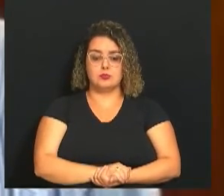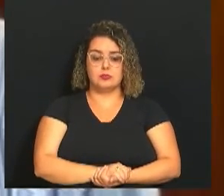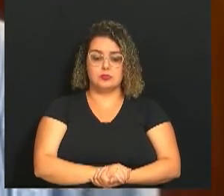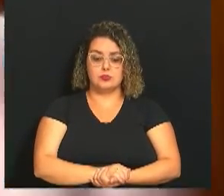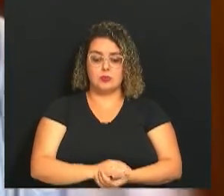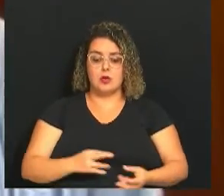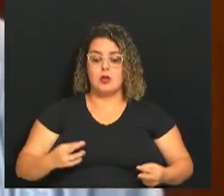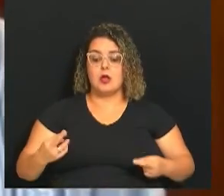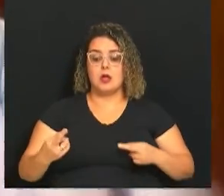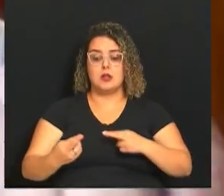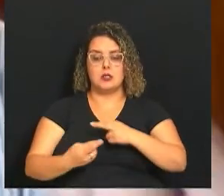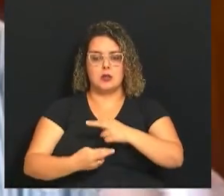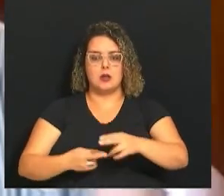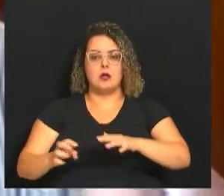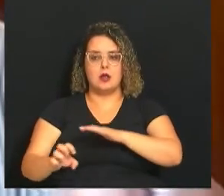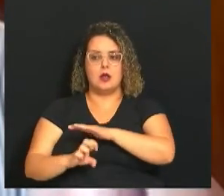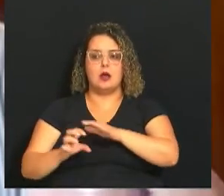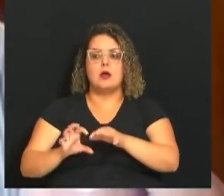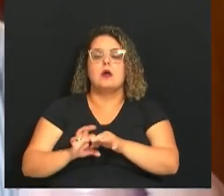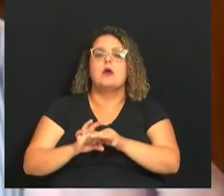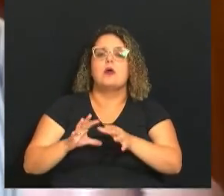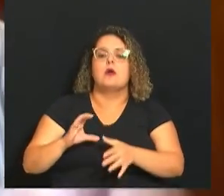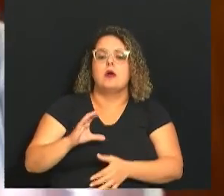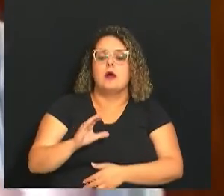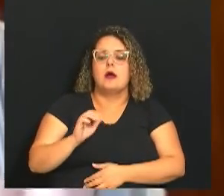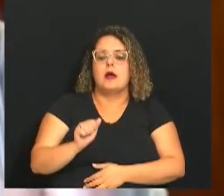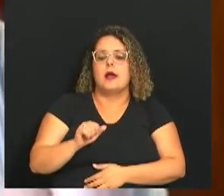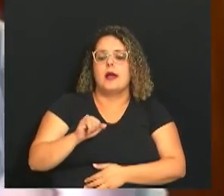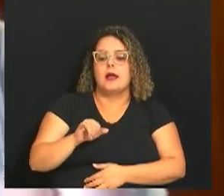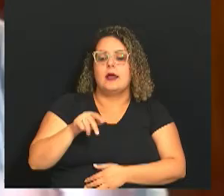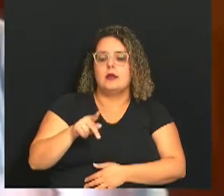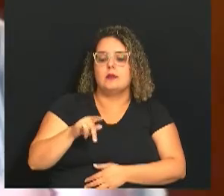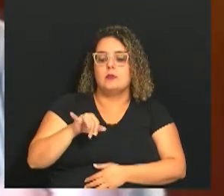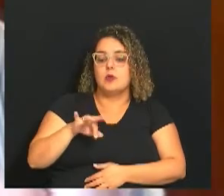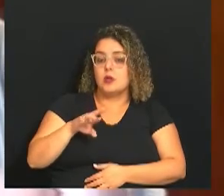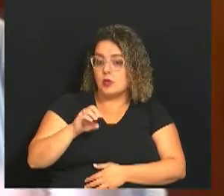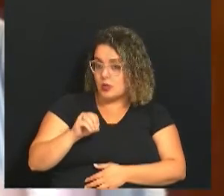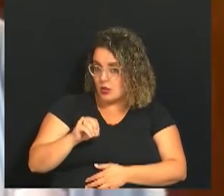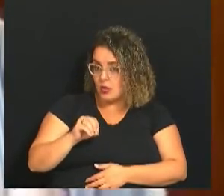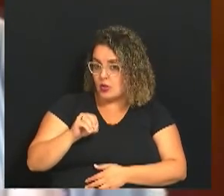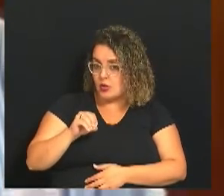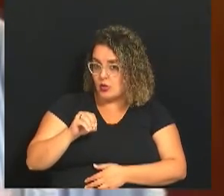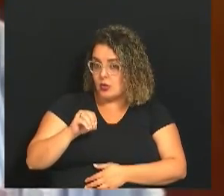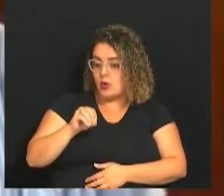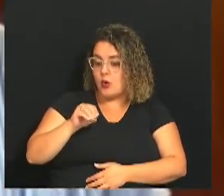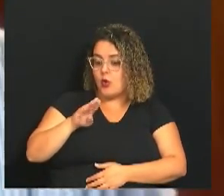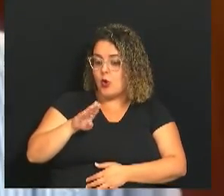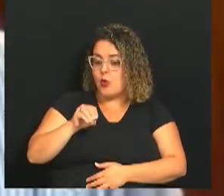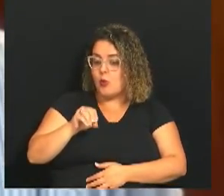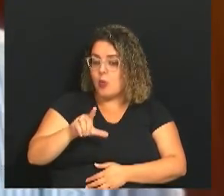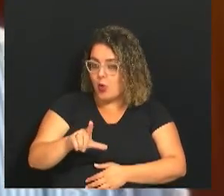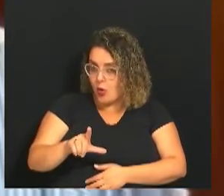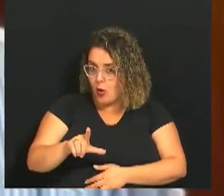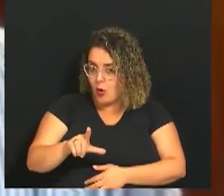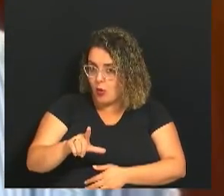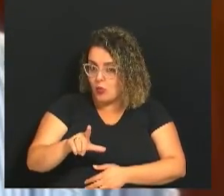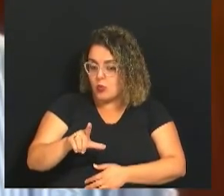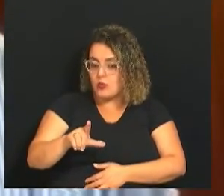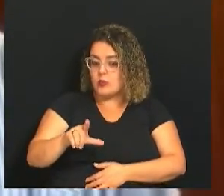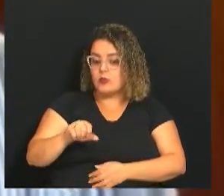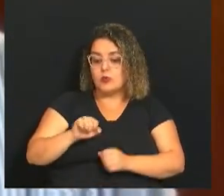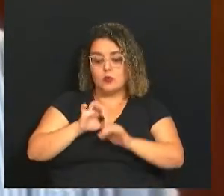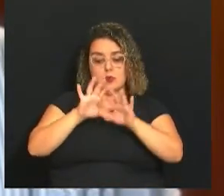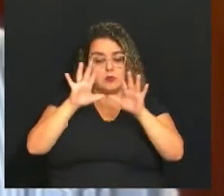a empresa proporcionou, que é o Caipirobol, mais a doença desenvolvida e ficou clara através